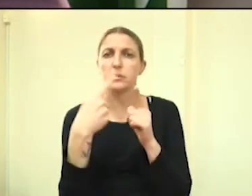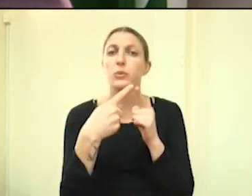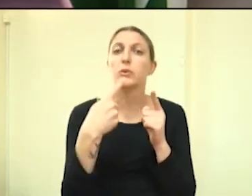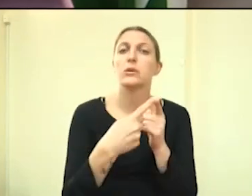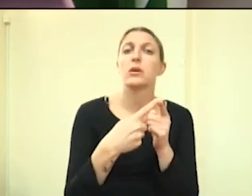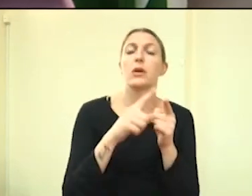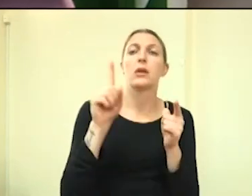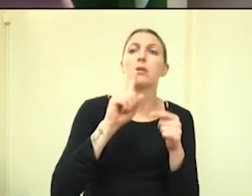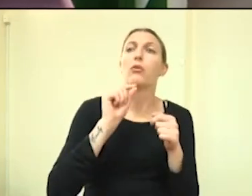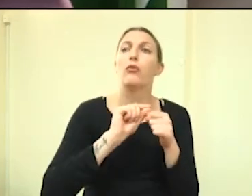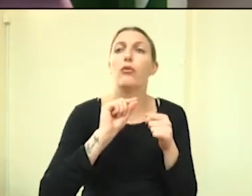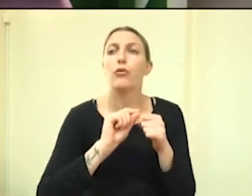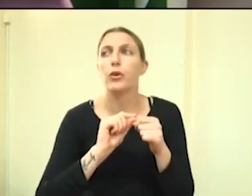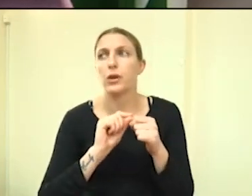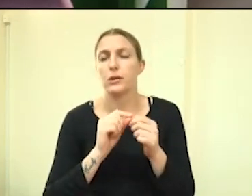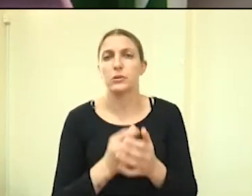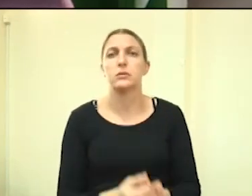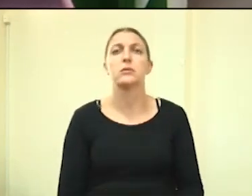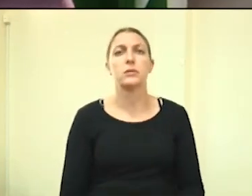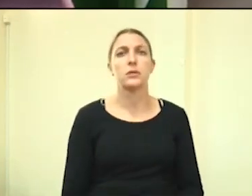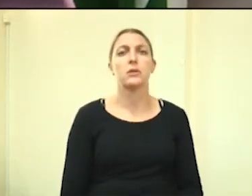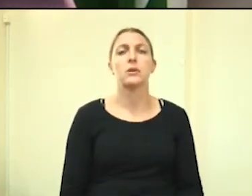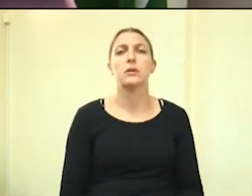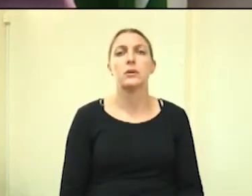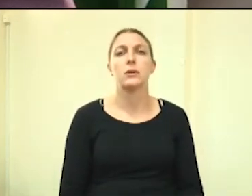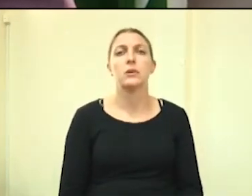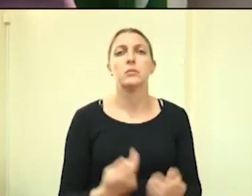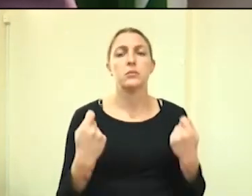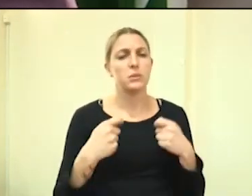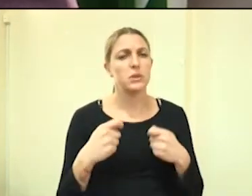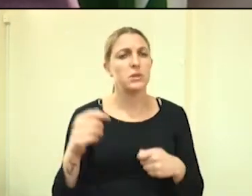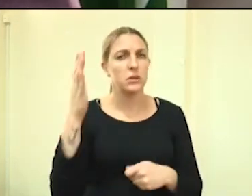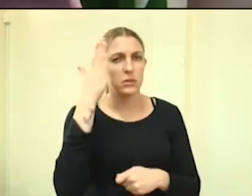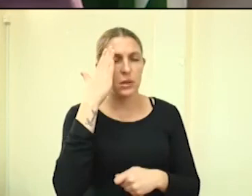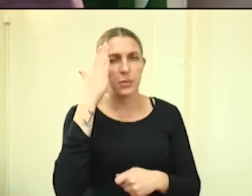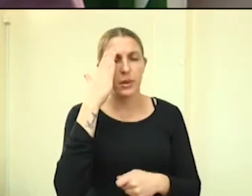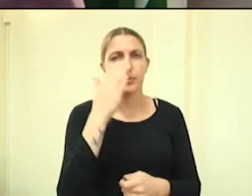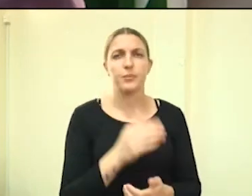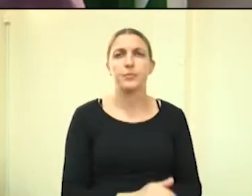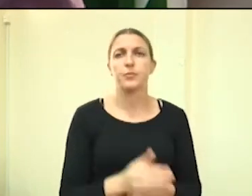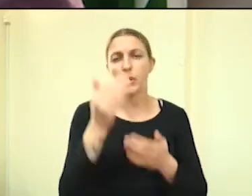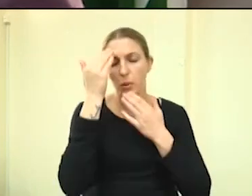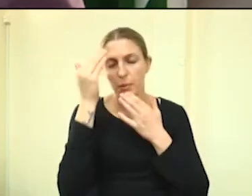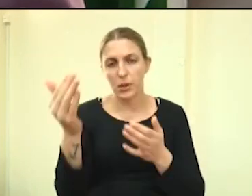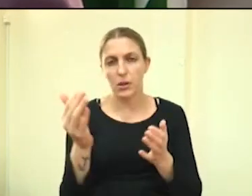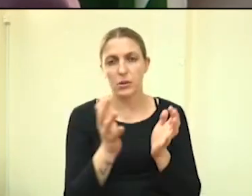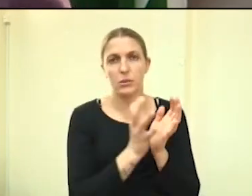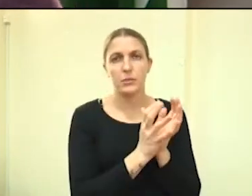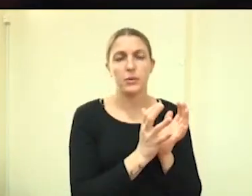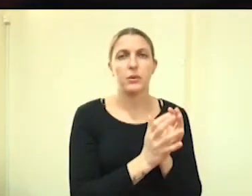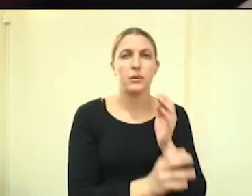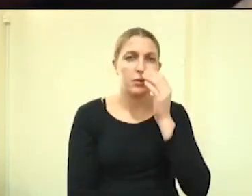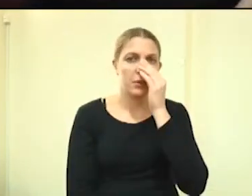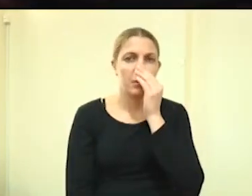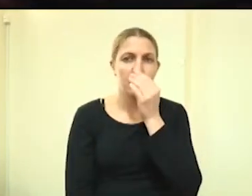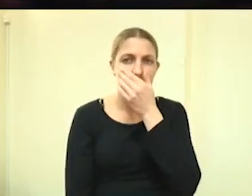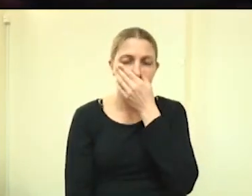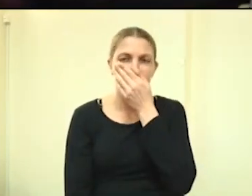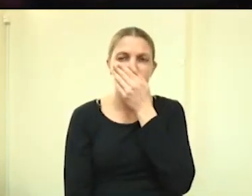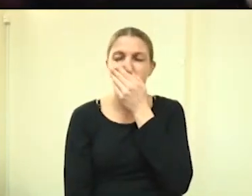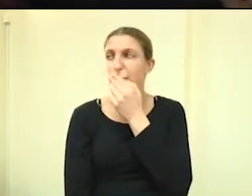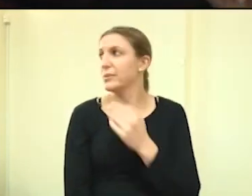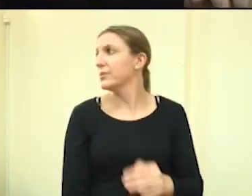quando é indeferido, que a gente tem uma satisfação, até para a gente poder analisar. Muito obrigado. Desculpe, senhor presidente. Não, eu que peço